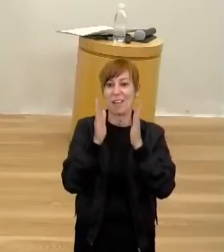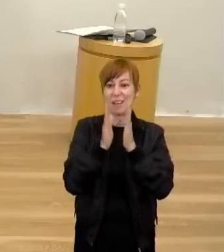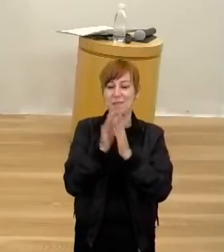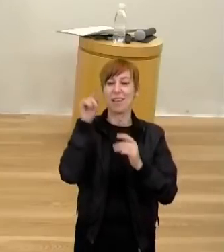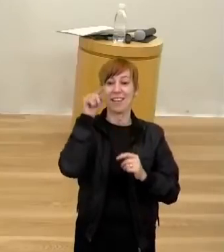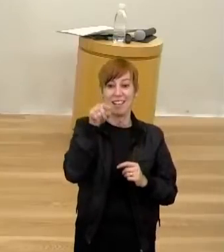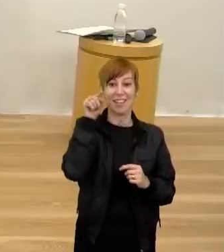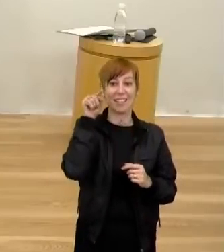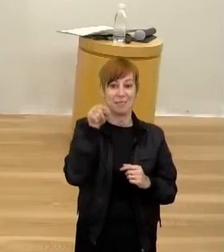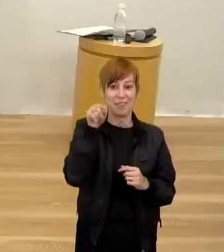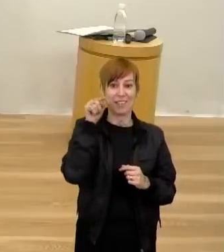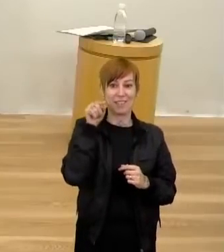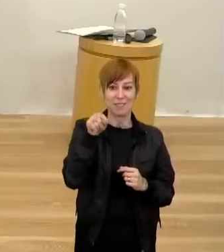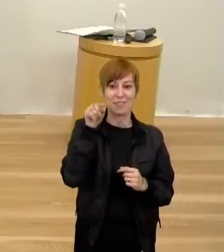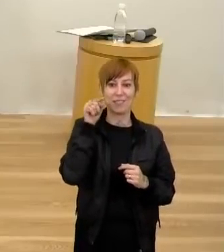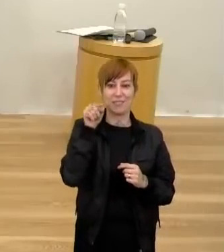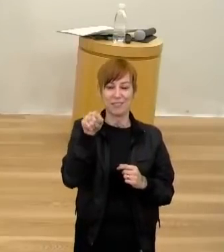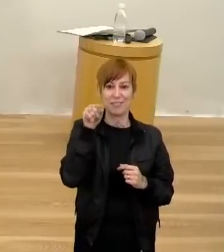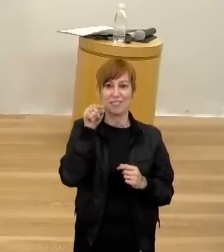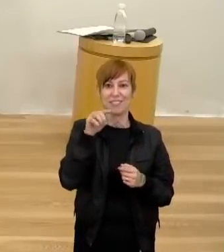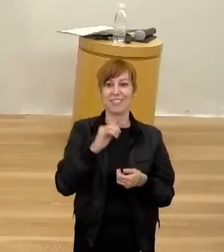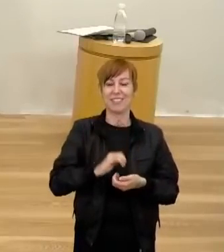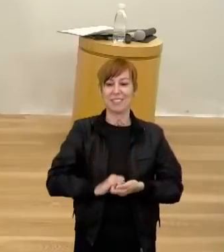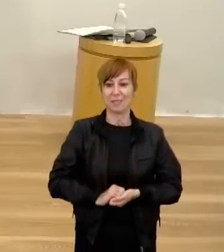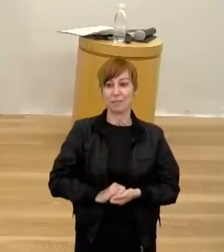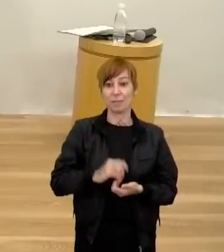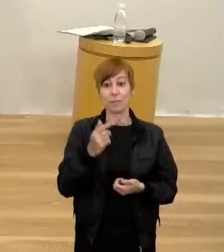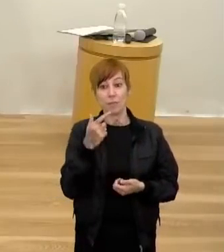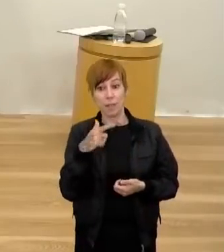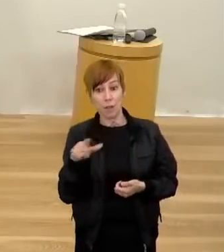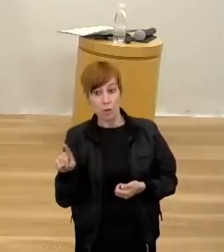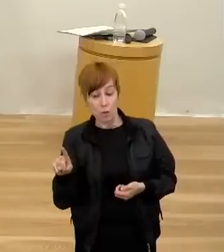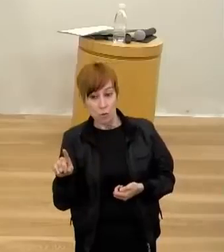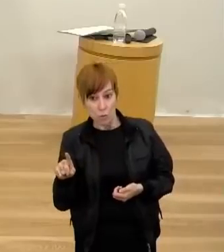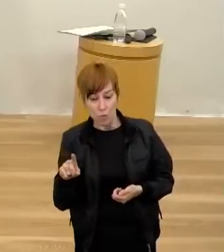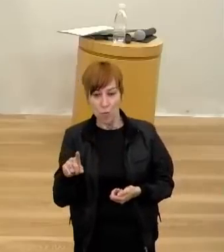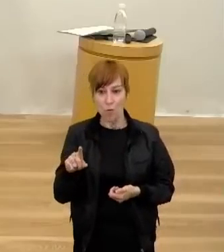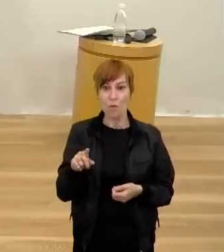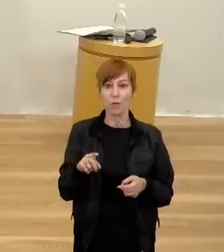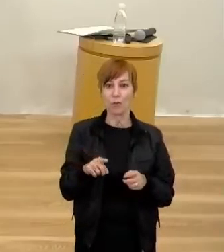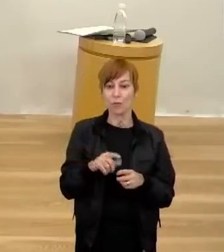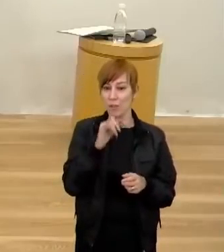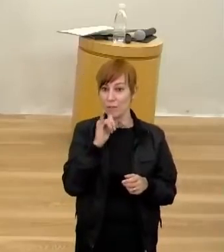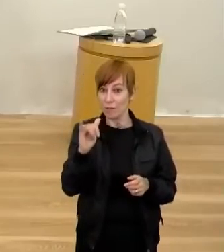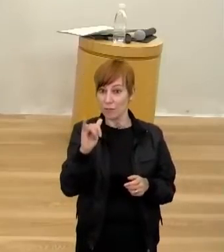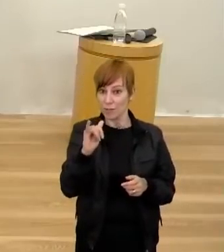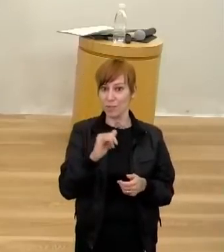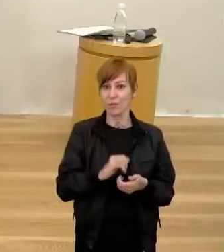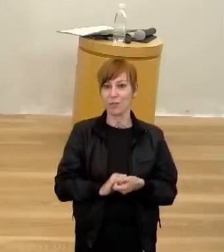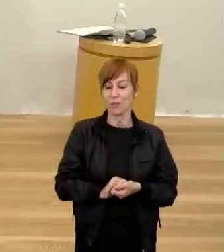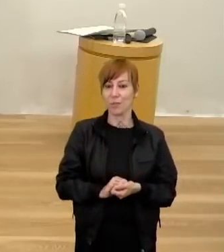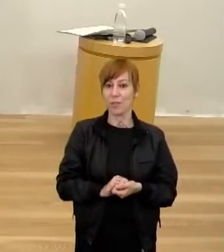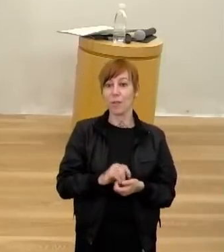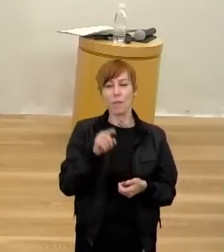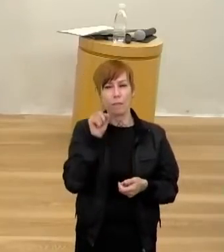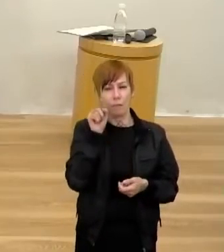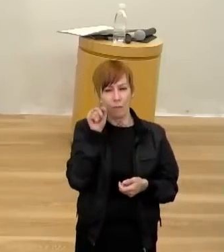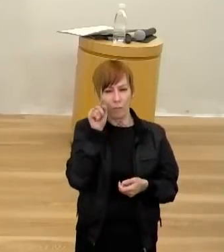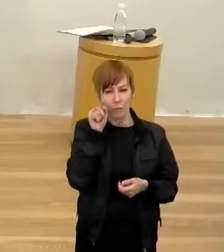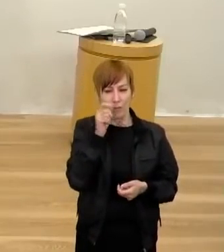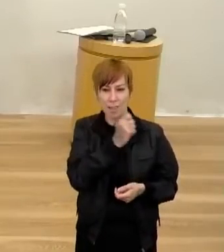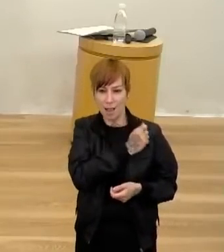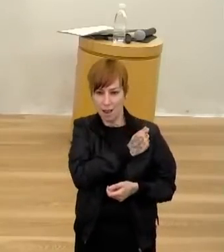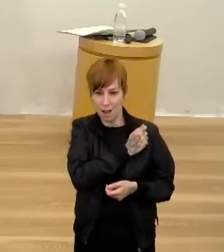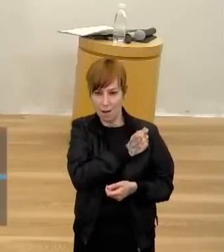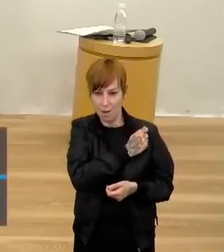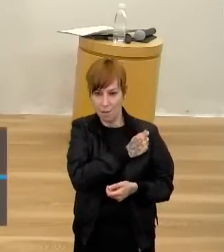dúvida. Muita coisa boa. E também tem um outro recado, Osmar, antes de começar a aula. Bora. Você, aluninho, que tá aí, você